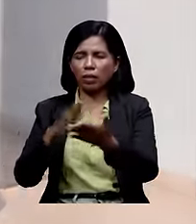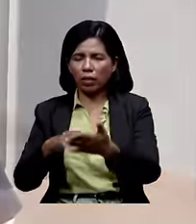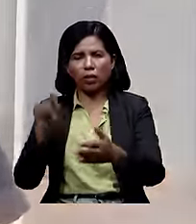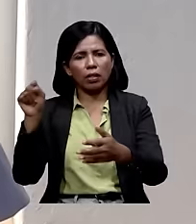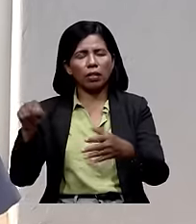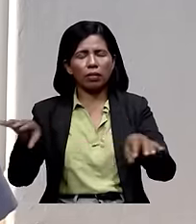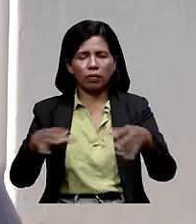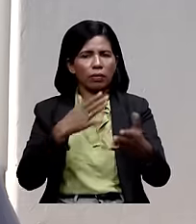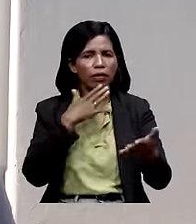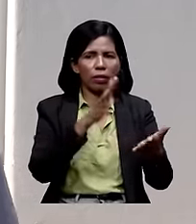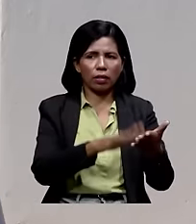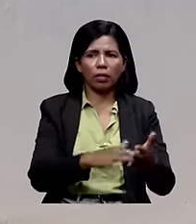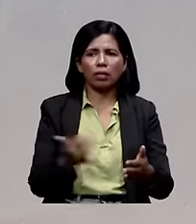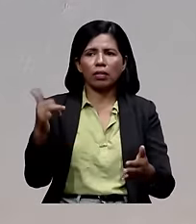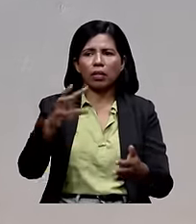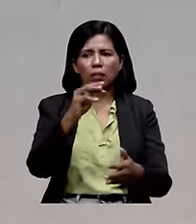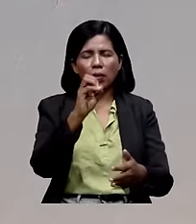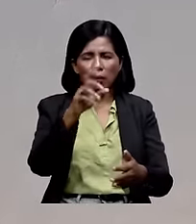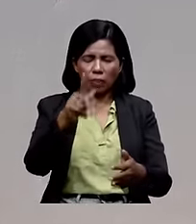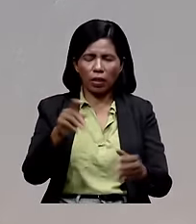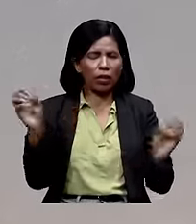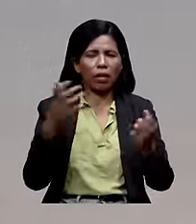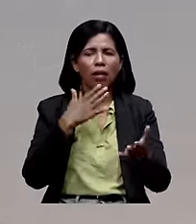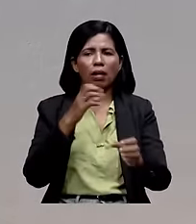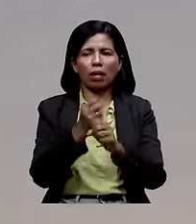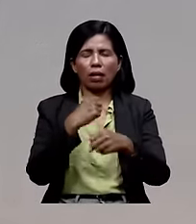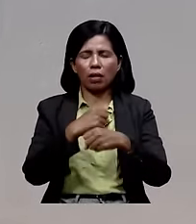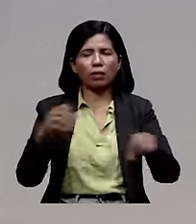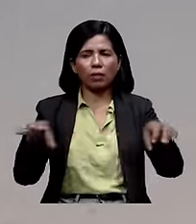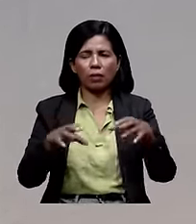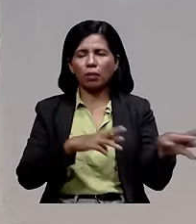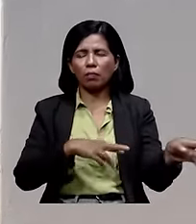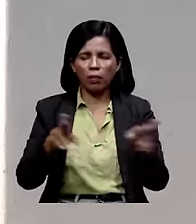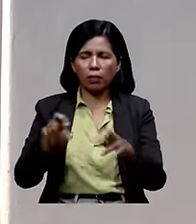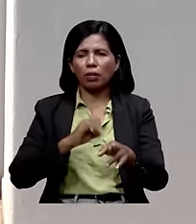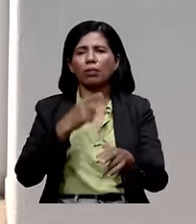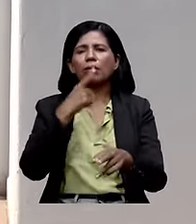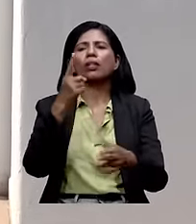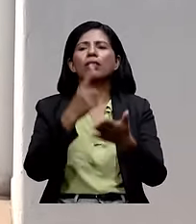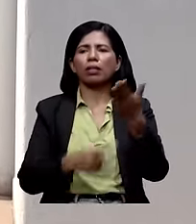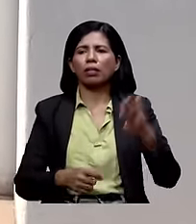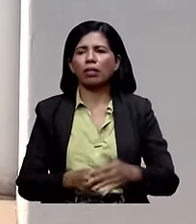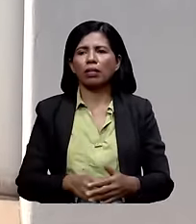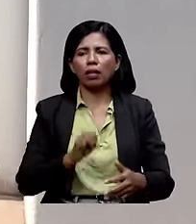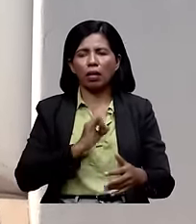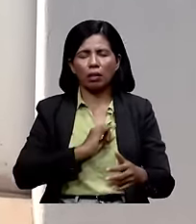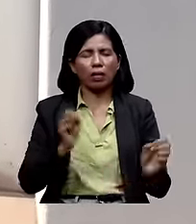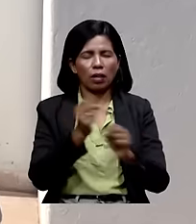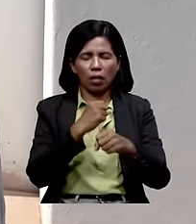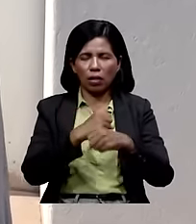dia sira dehan obras lah hal botira pronto ao dia nseda tau mak lah servisu